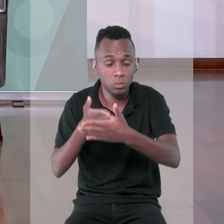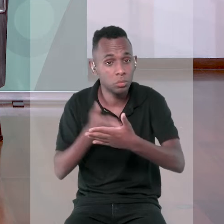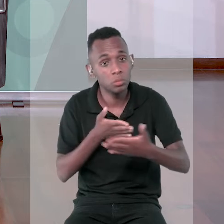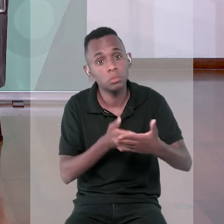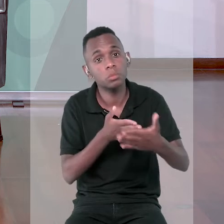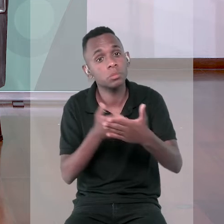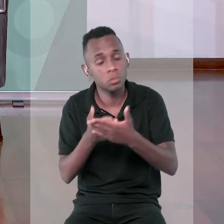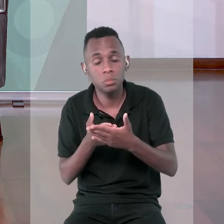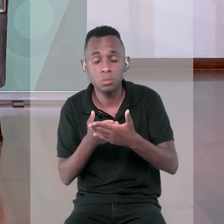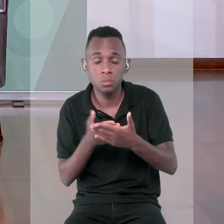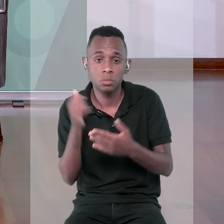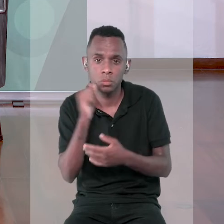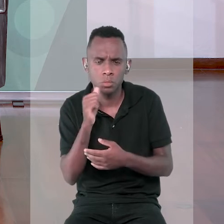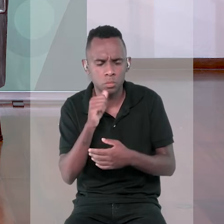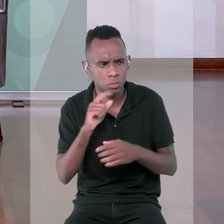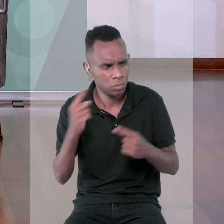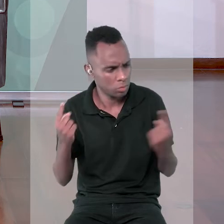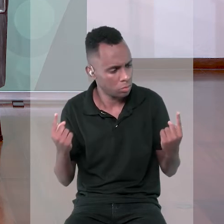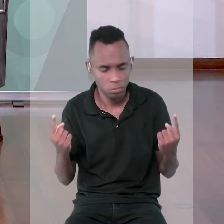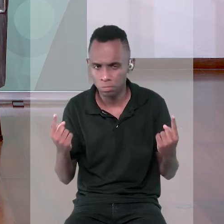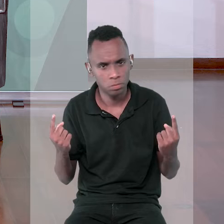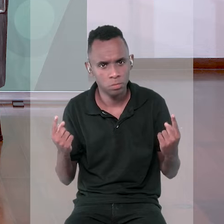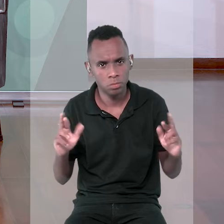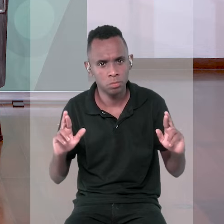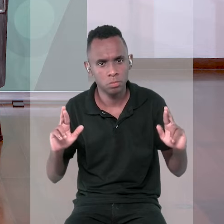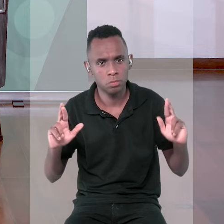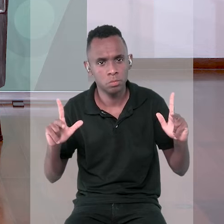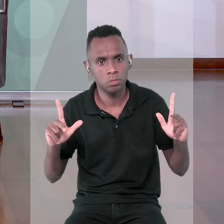para construir uma imagem, e elas disseram que não.